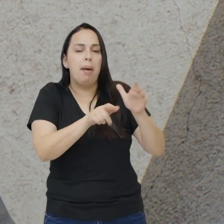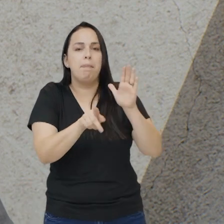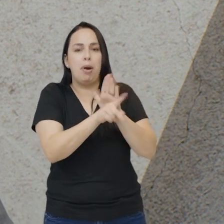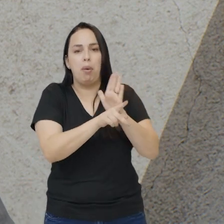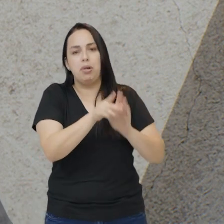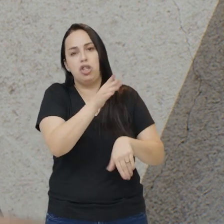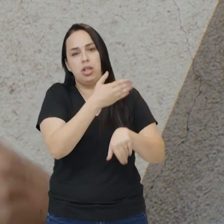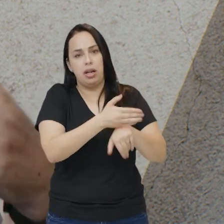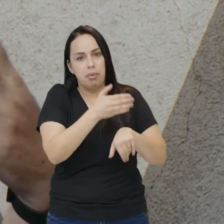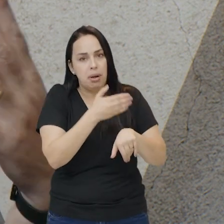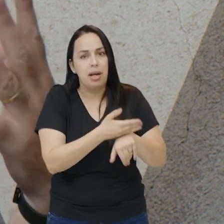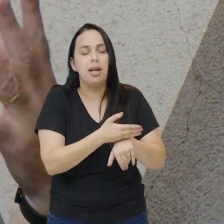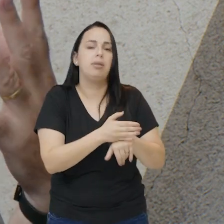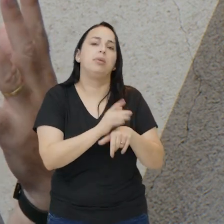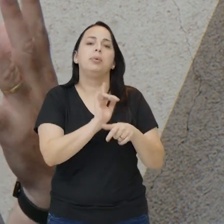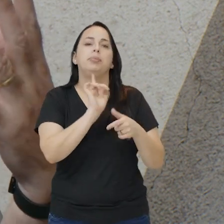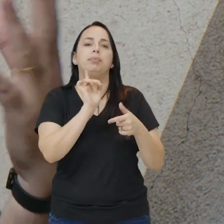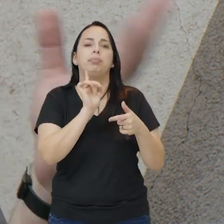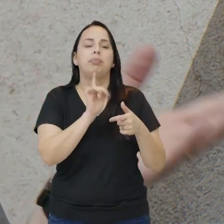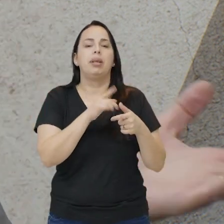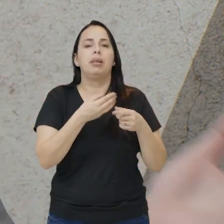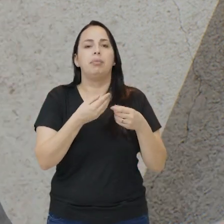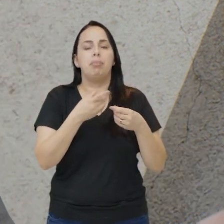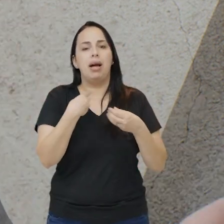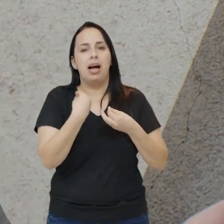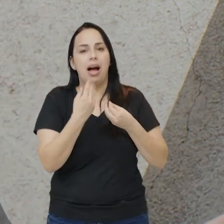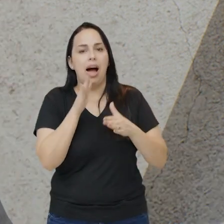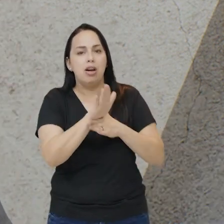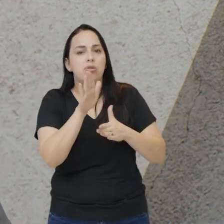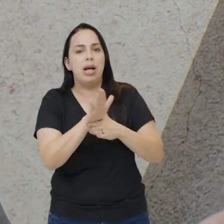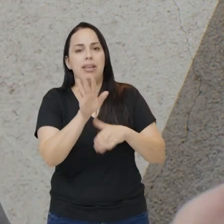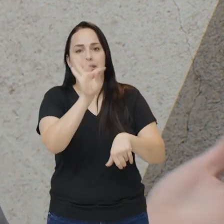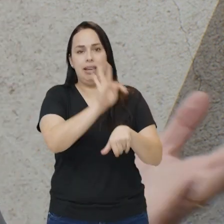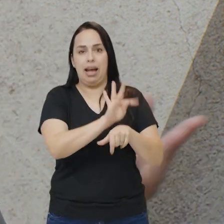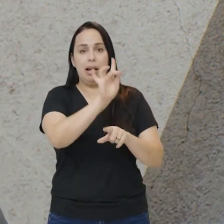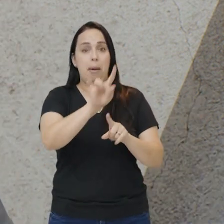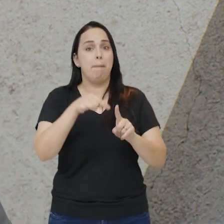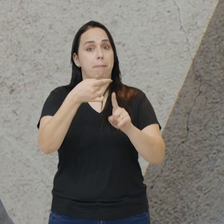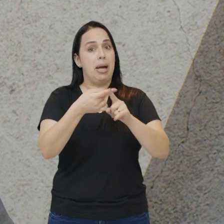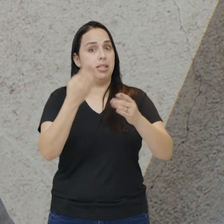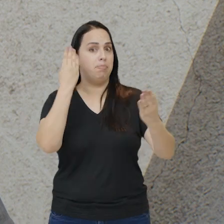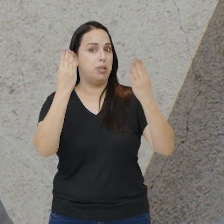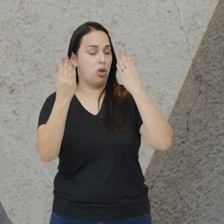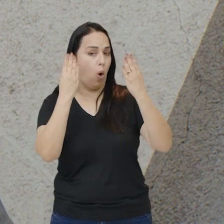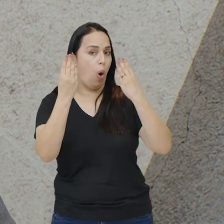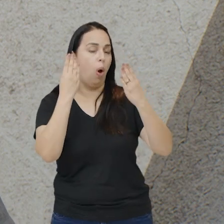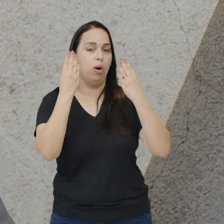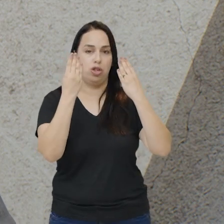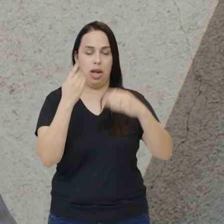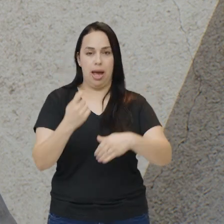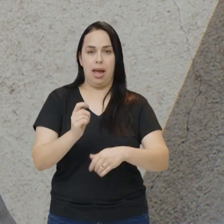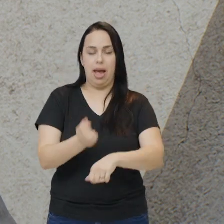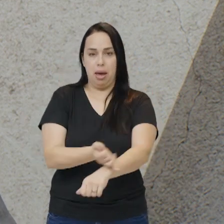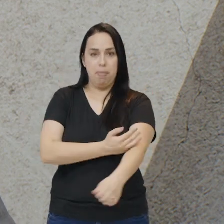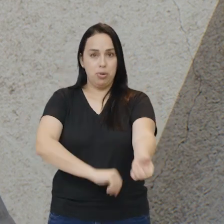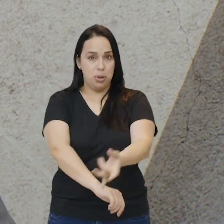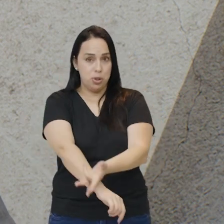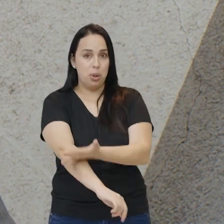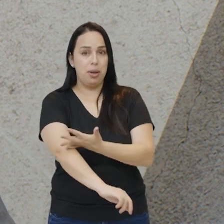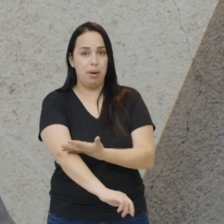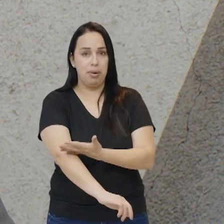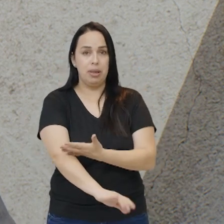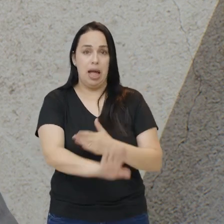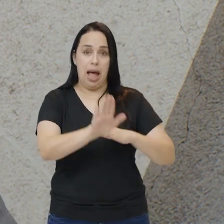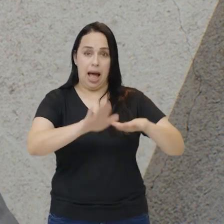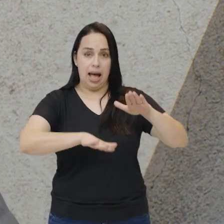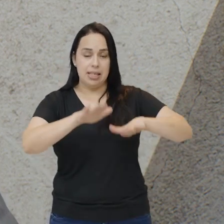isso, né, preparado, tanto nas questões técnicas quanto nas questões psicológicas envolvidas, né? Há uma necessidade, muitas vezes,